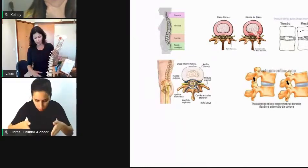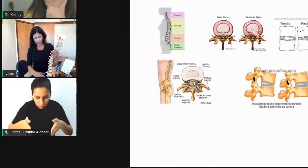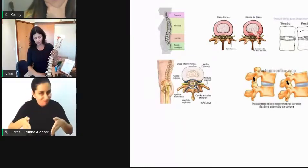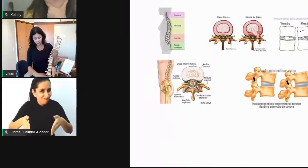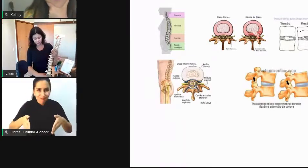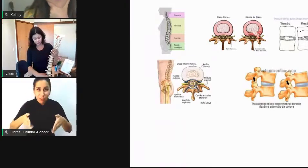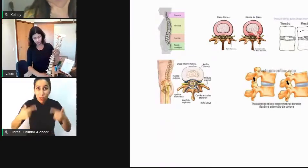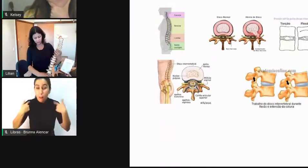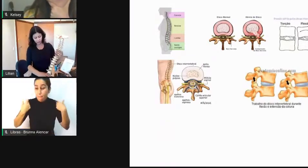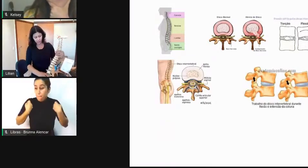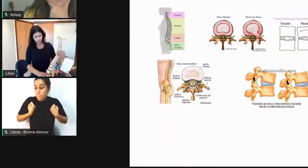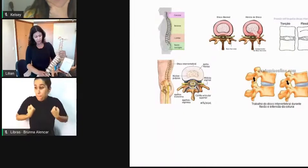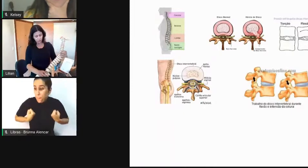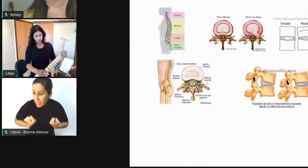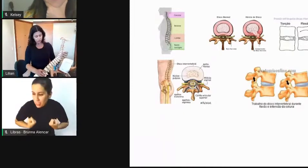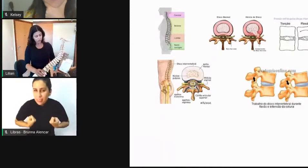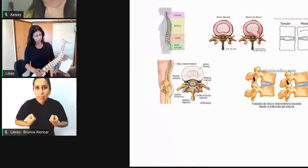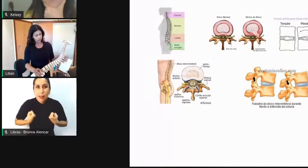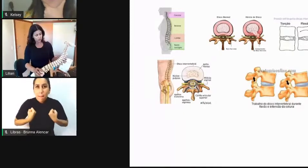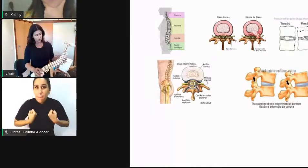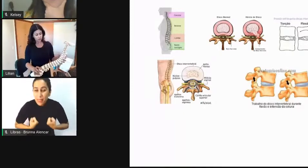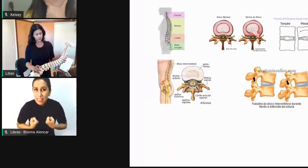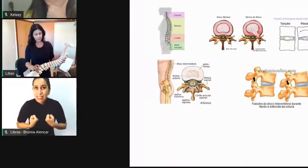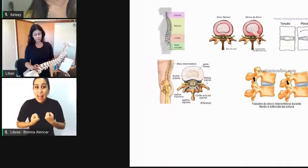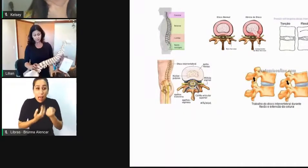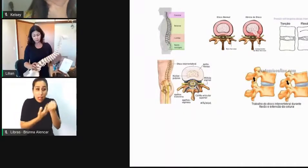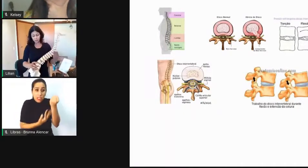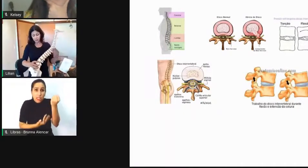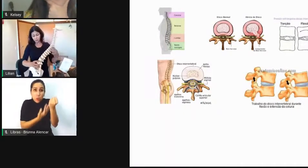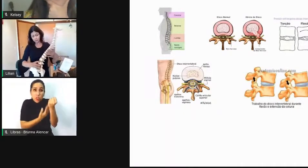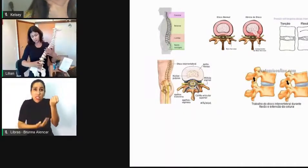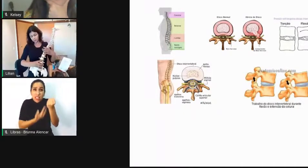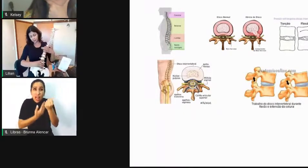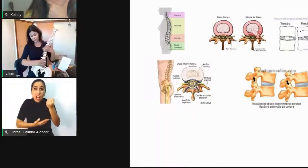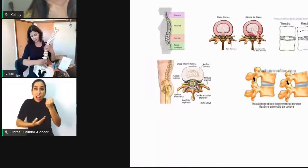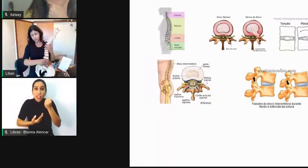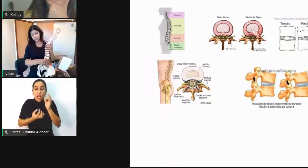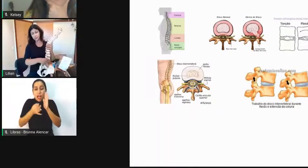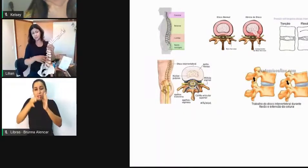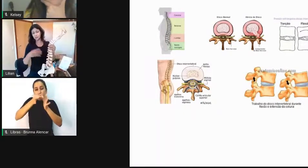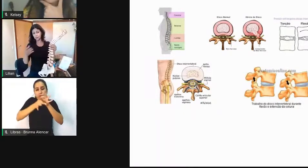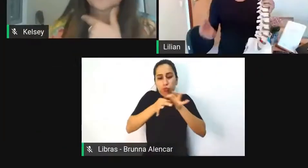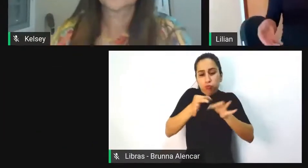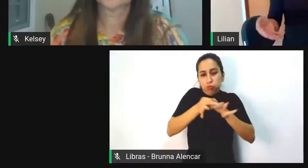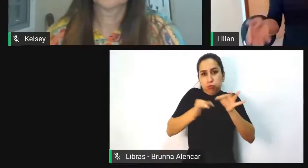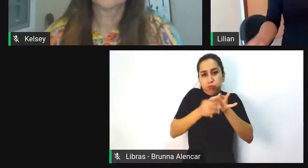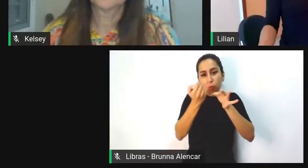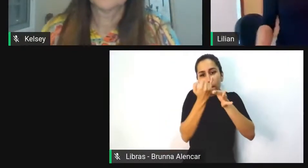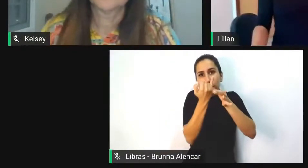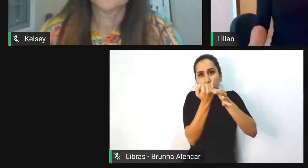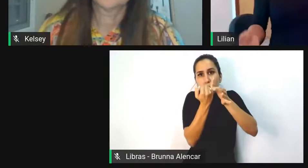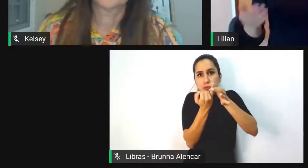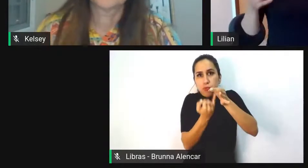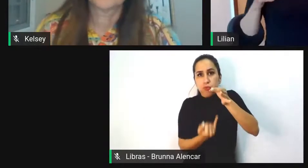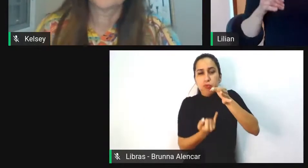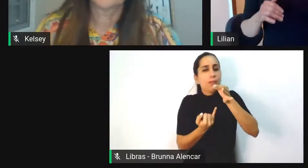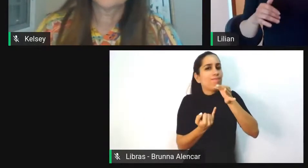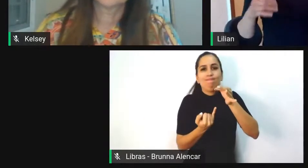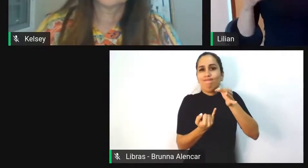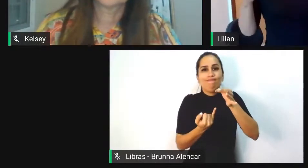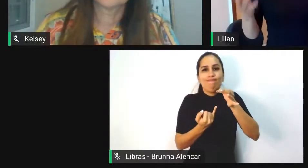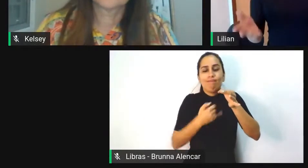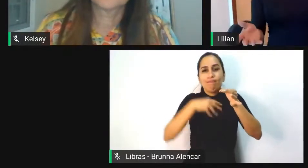pior é a nutrição dos discos, né? Mostrando aqui para vocês que eu vou demonstrar agora